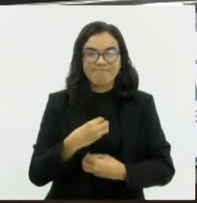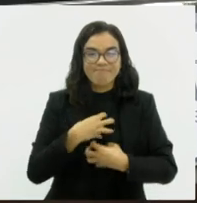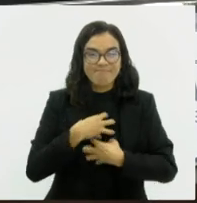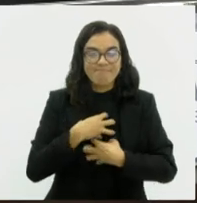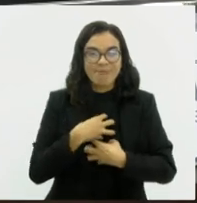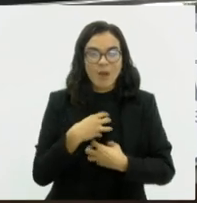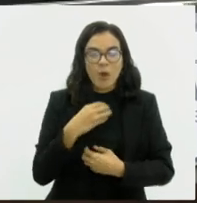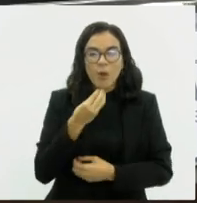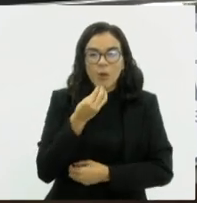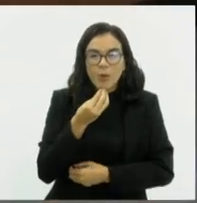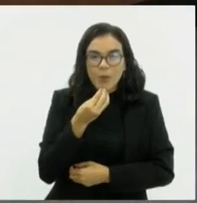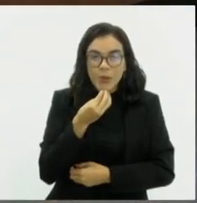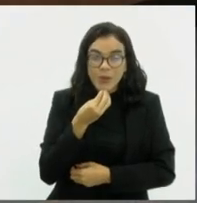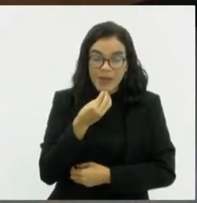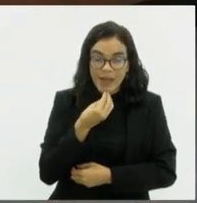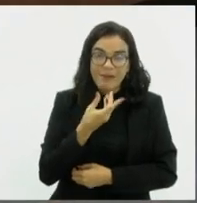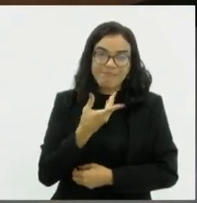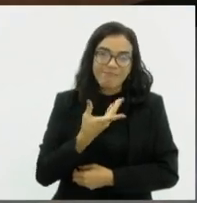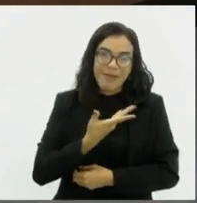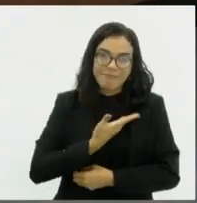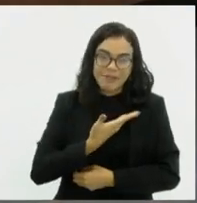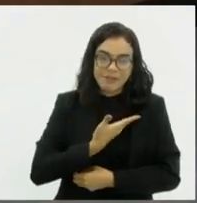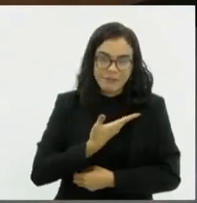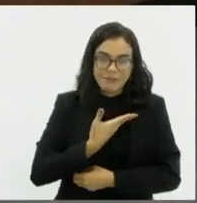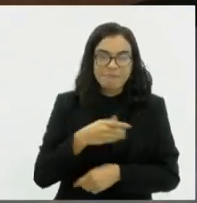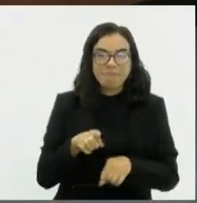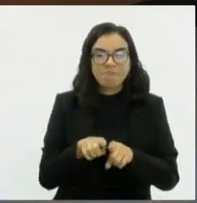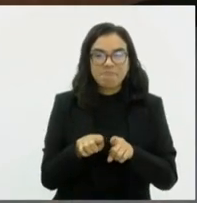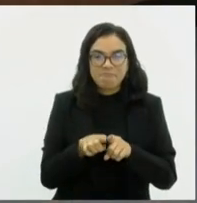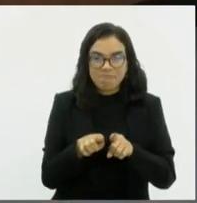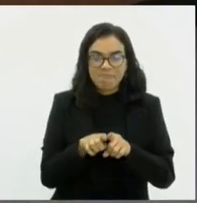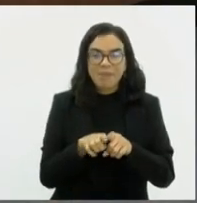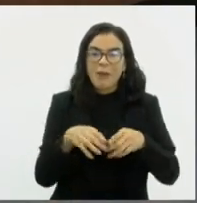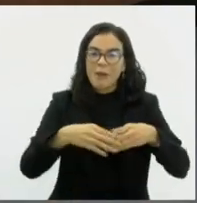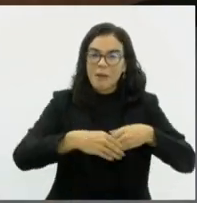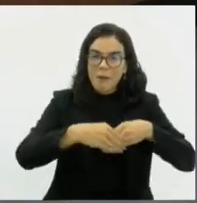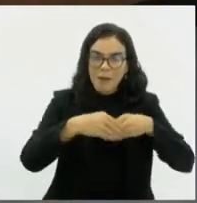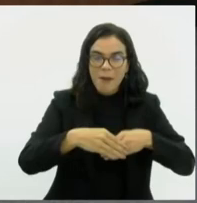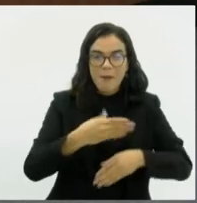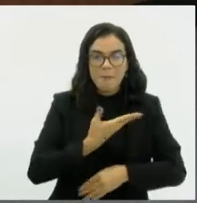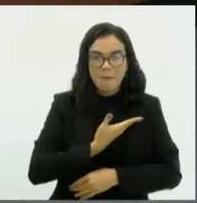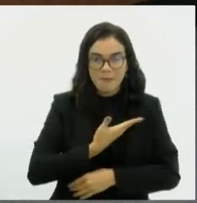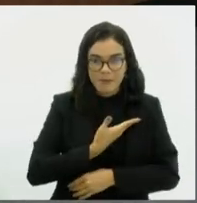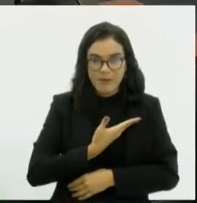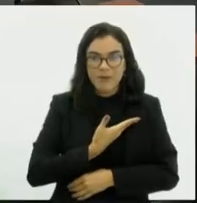ter me dado a oportunidade de ser seu amigo. E apresentado pelo grande amigo,